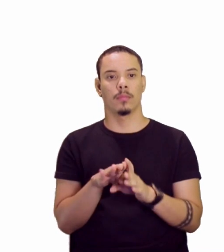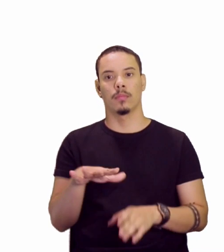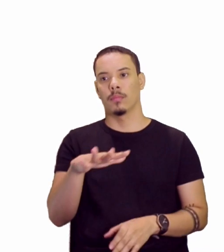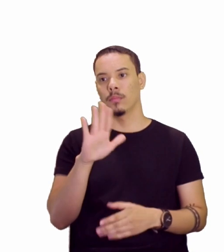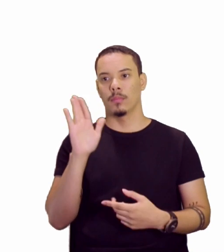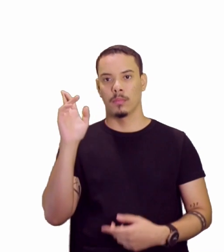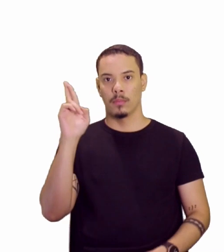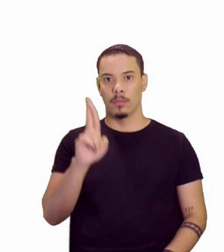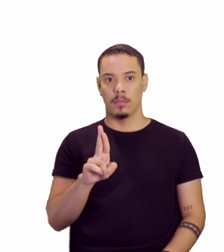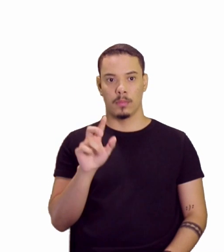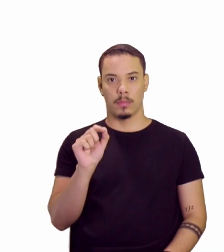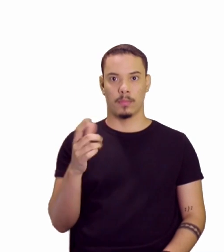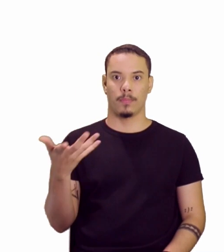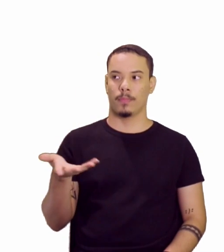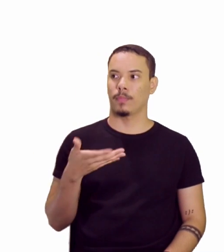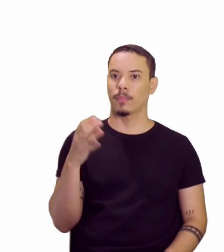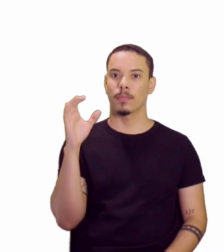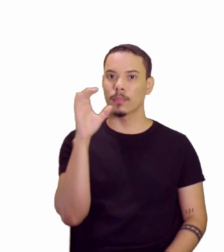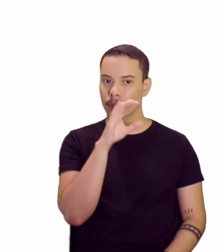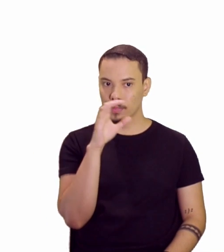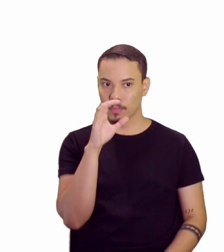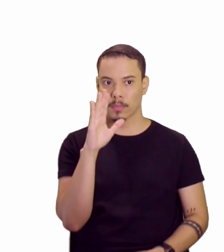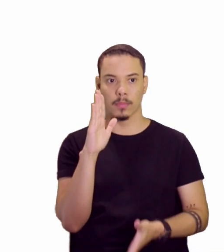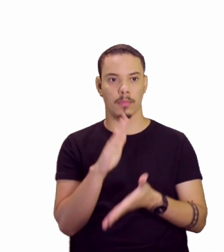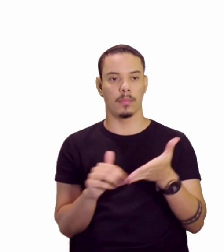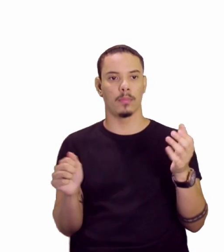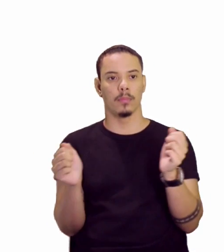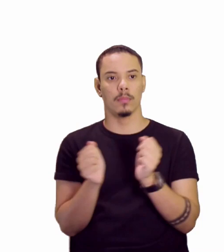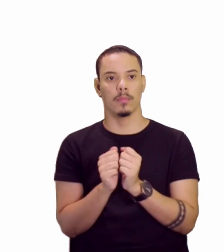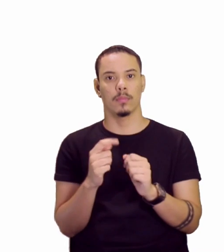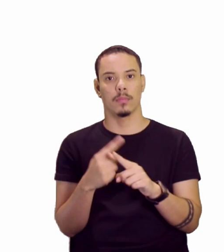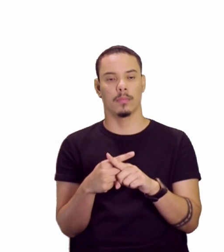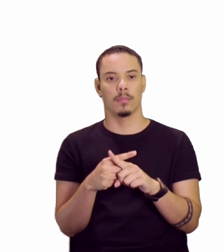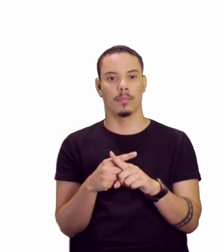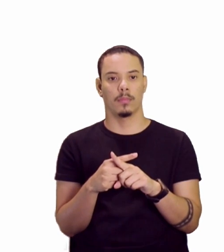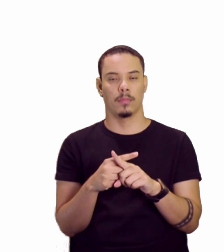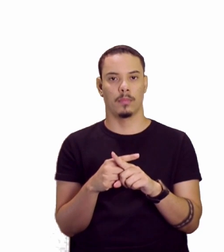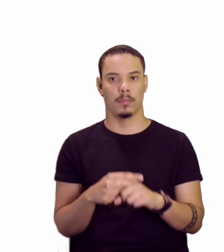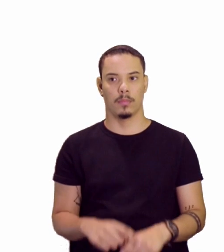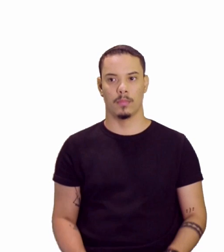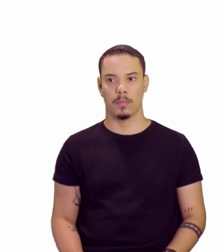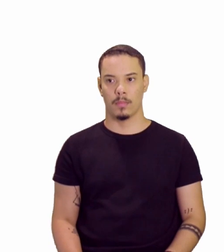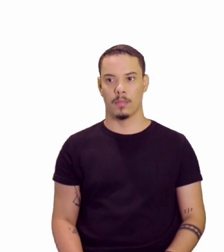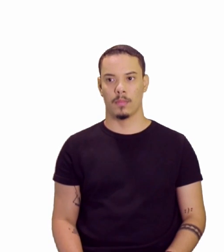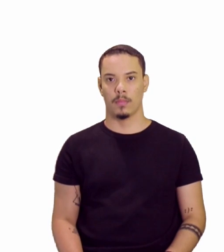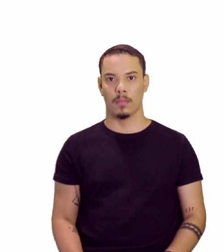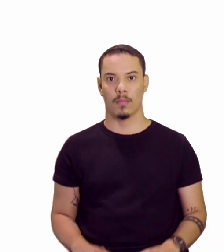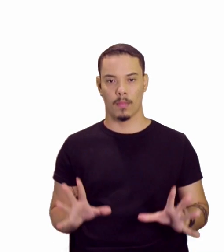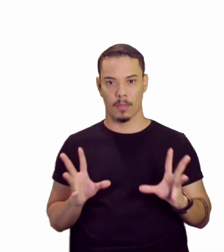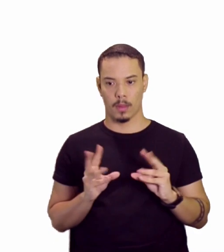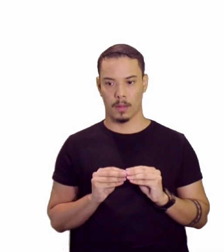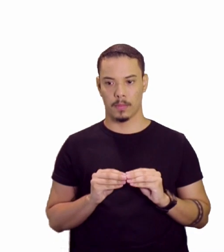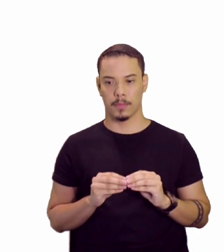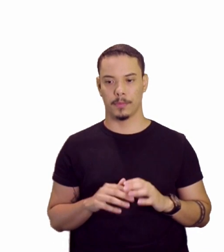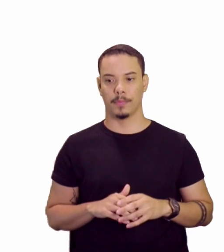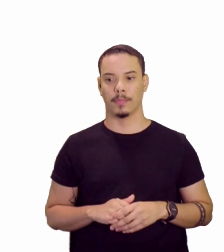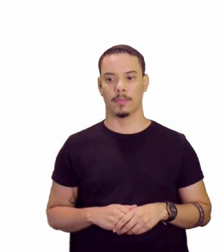apresenta a variação de velocidade. Isso, que é aceleração vezes... ΔV, né? Tempo. Fechado, pessoal?